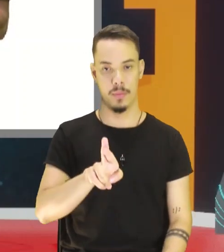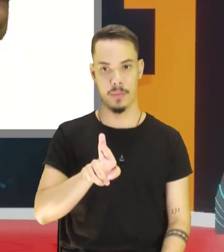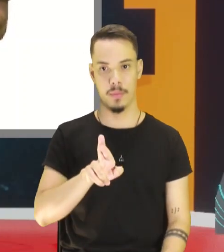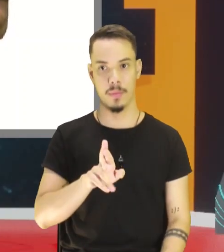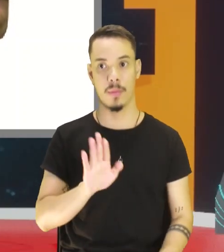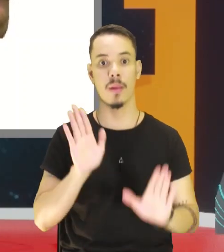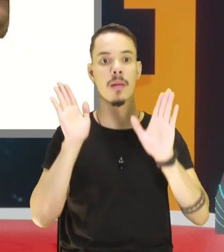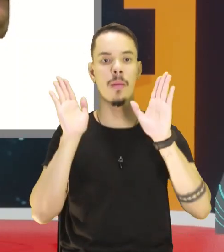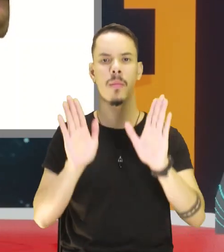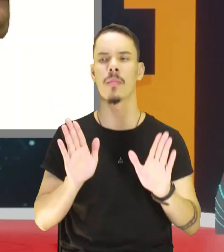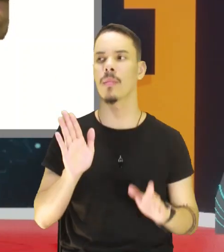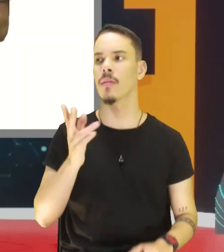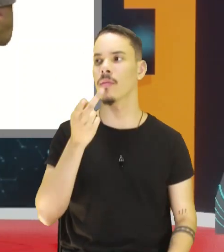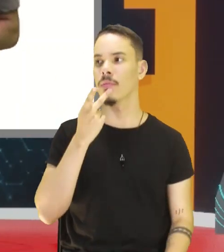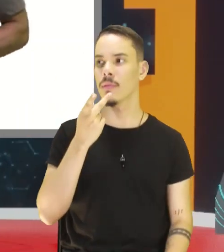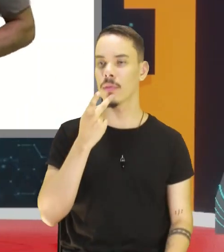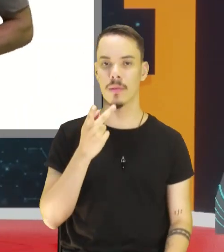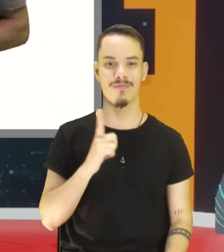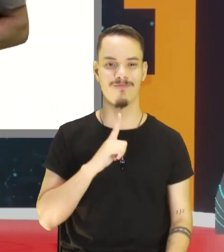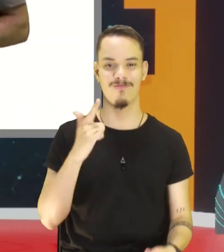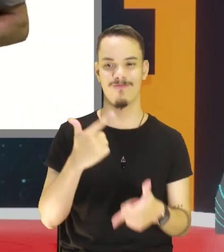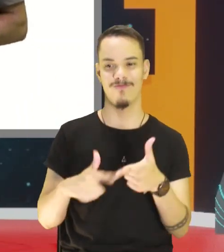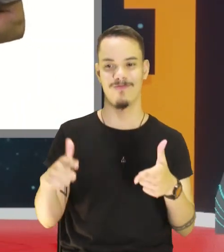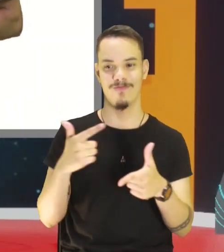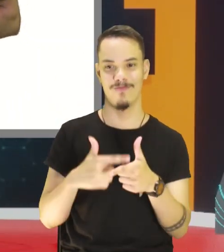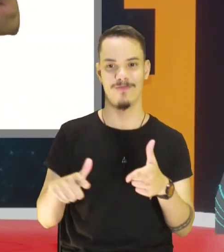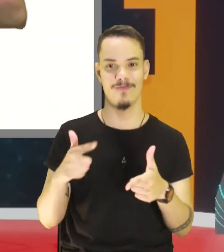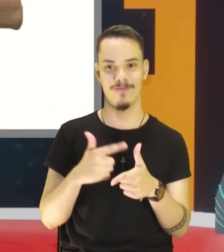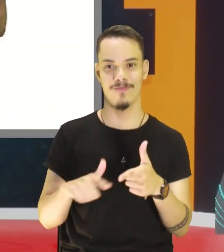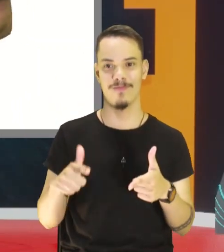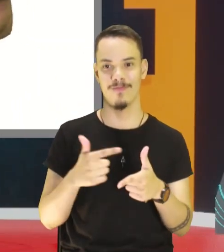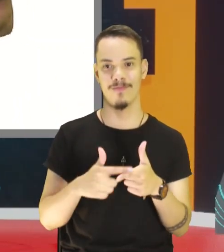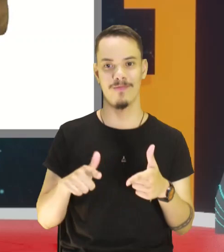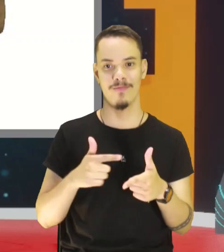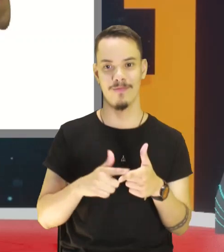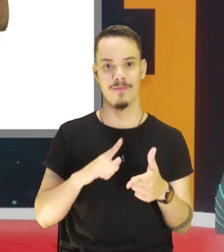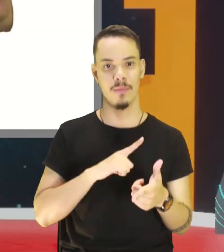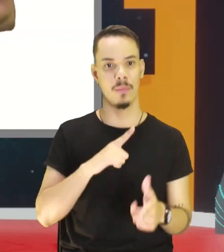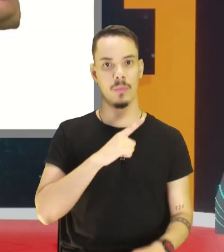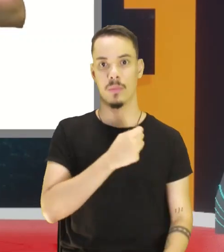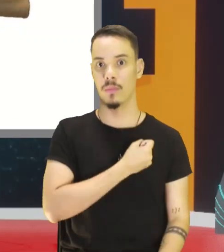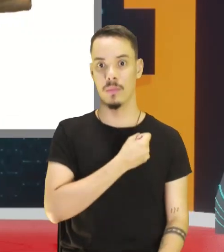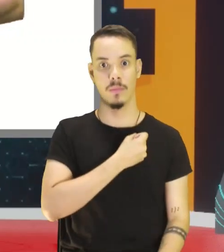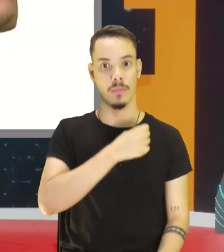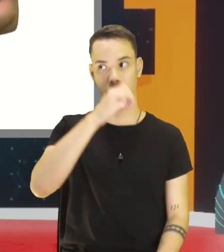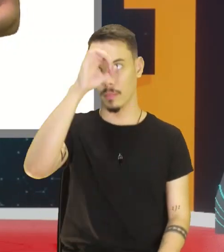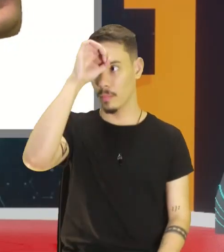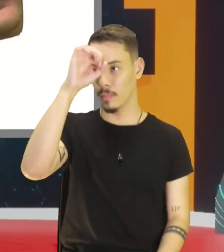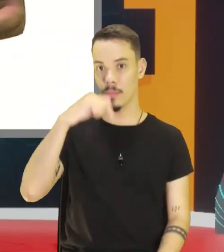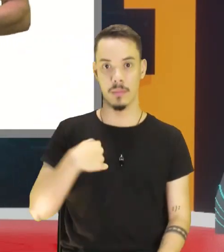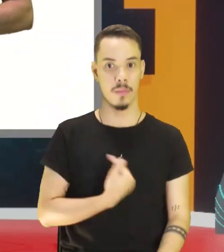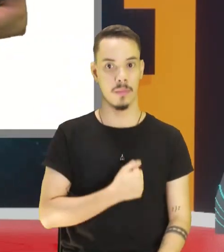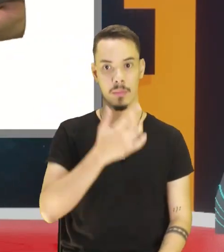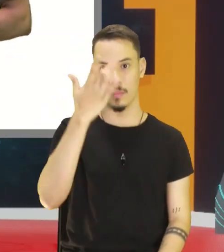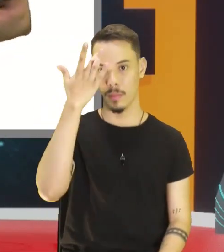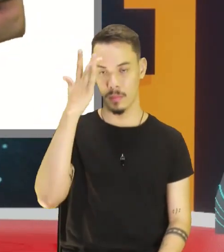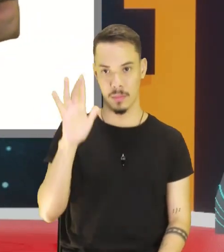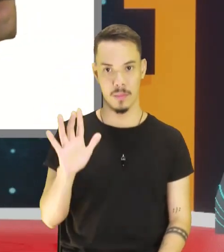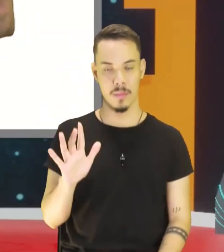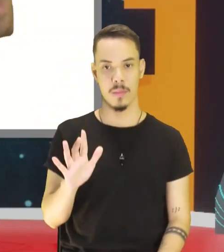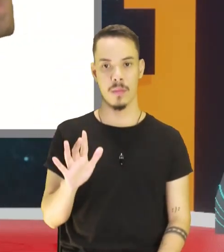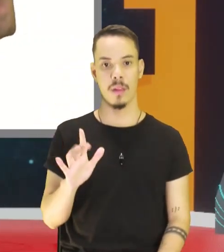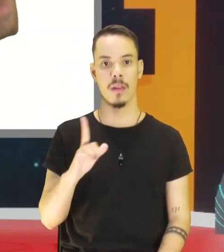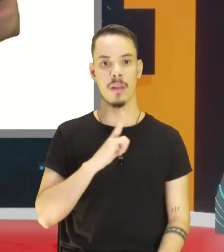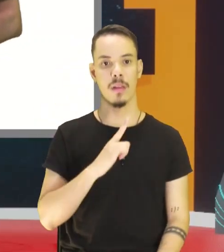Agora ele falou o seguinte, beleza, essa máquina deu problema. Caiu lá um número, ninguém sabe que o número caiu na máquina e